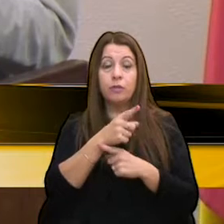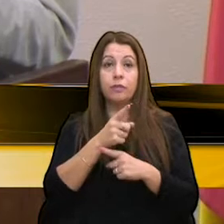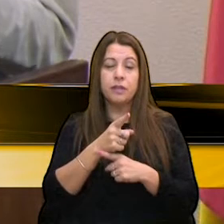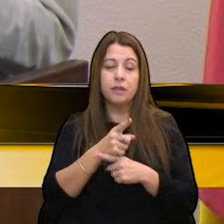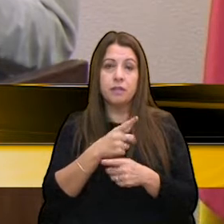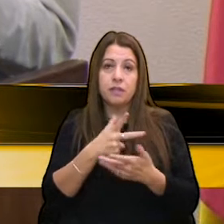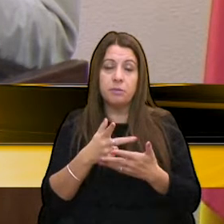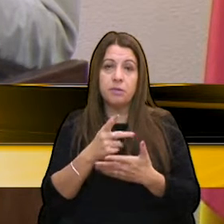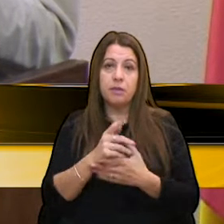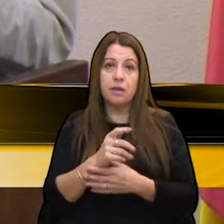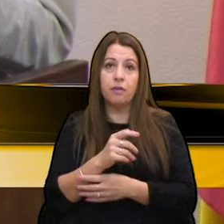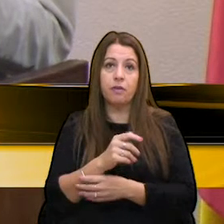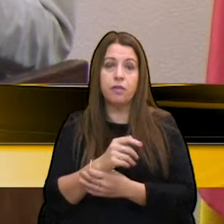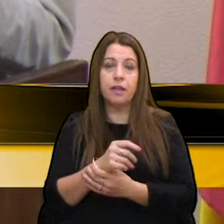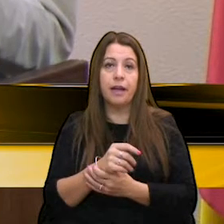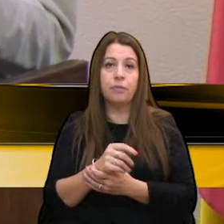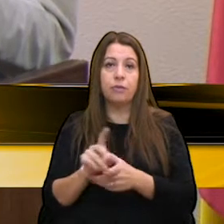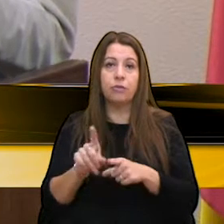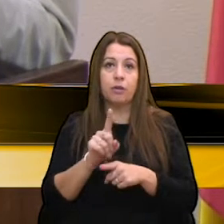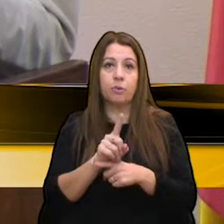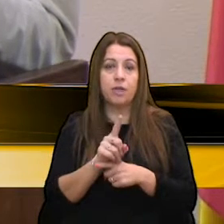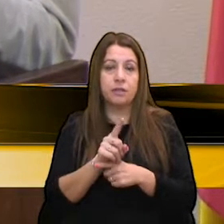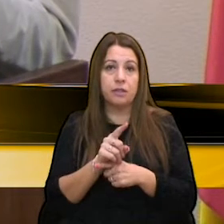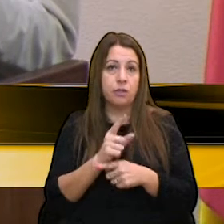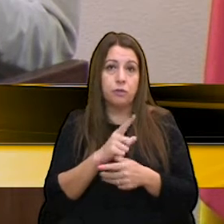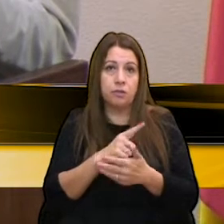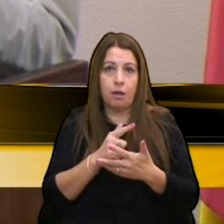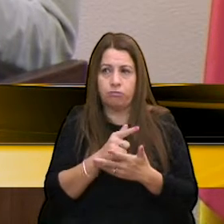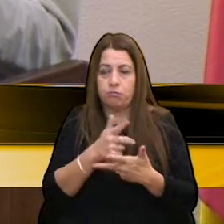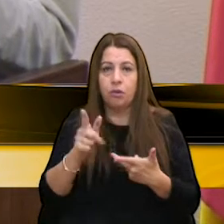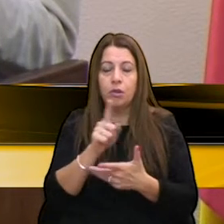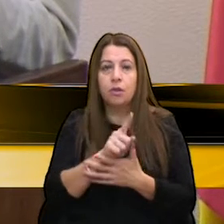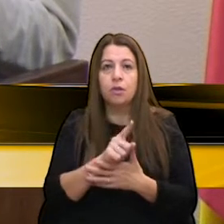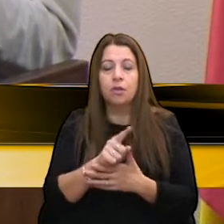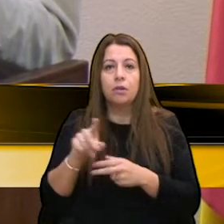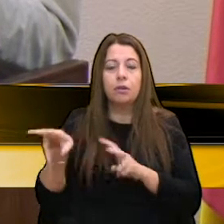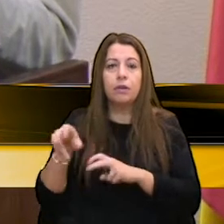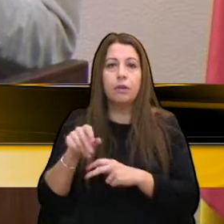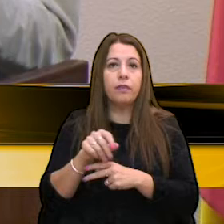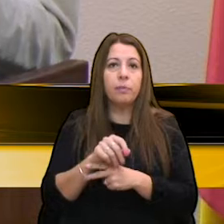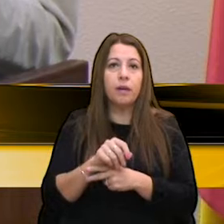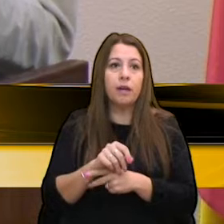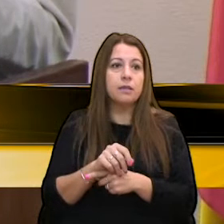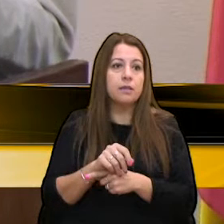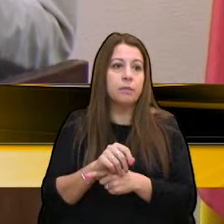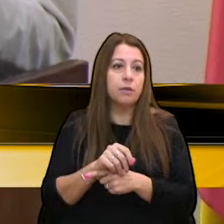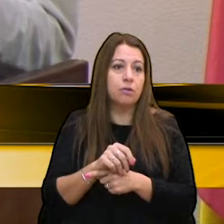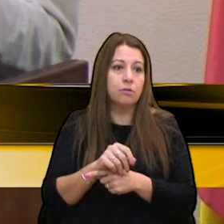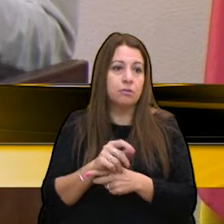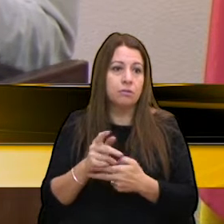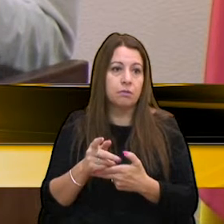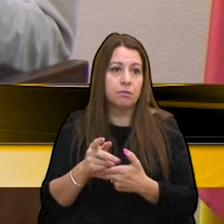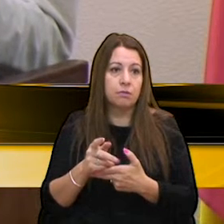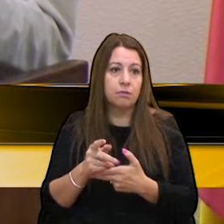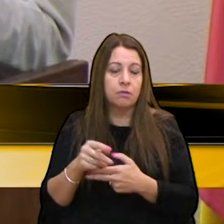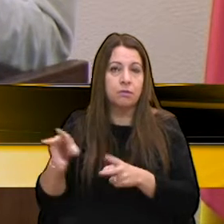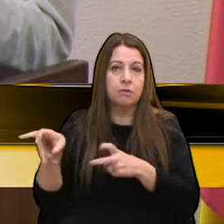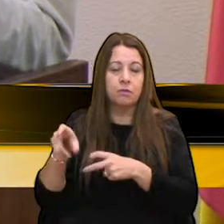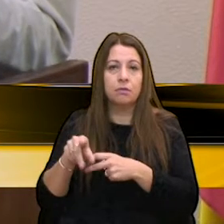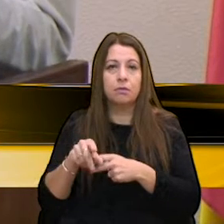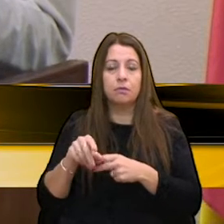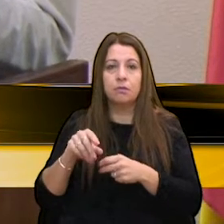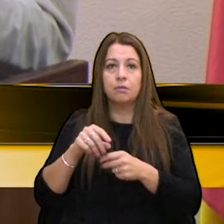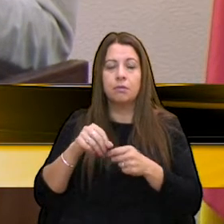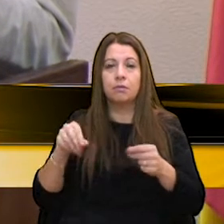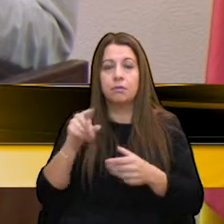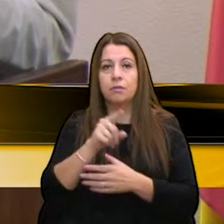Mediações devem ser as grandes tarefas do homem, da terra, do agricultor, que significa cultivador dos